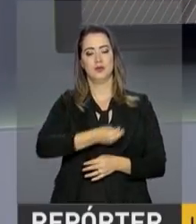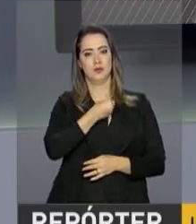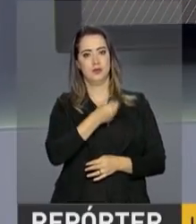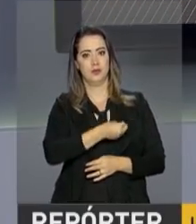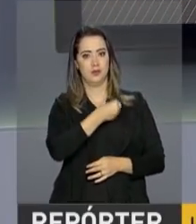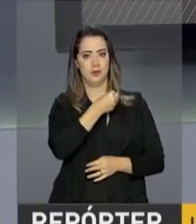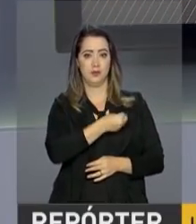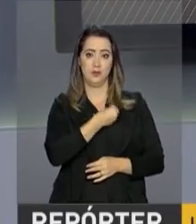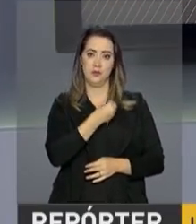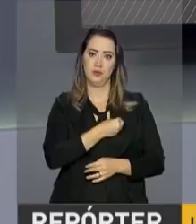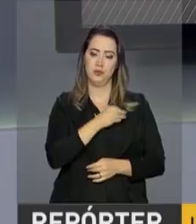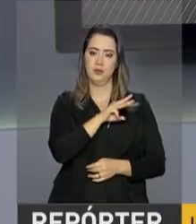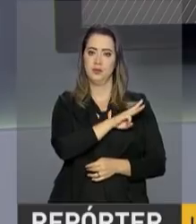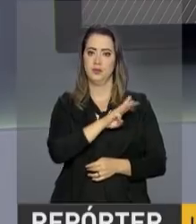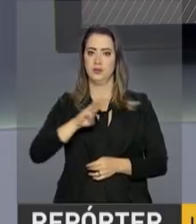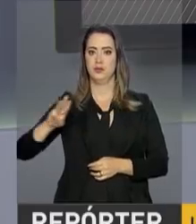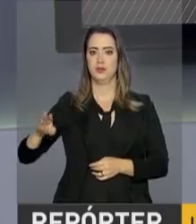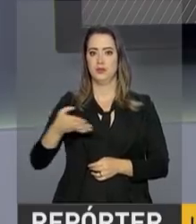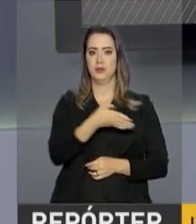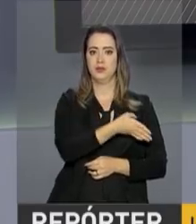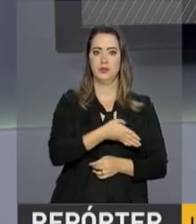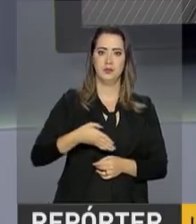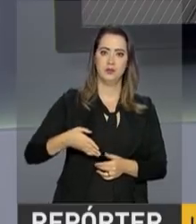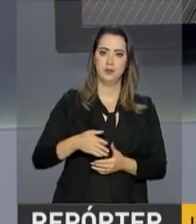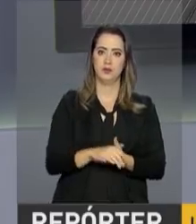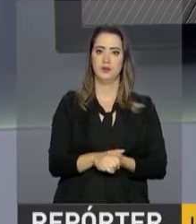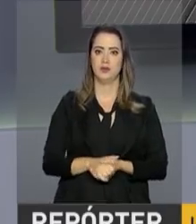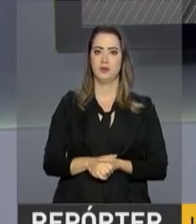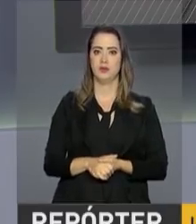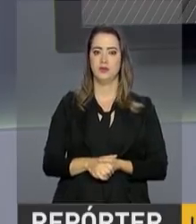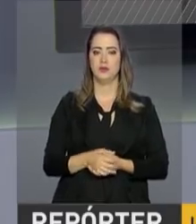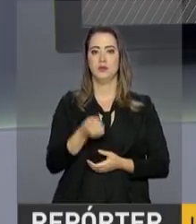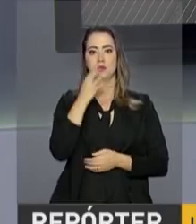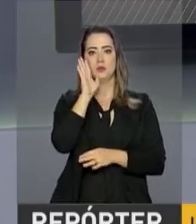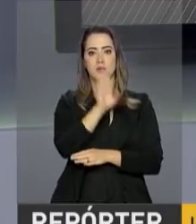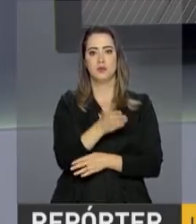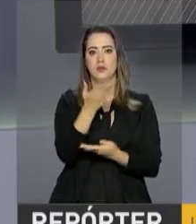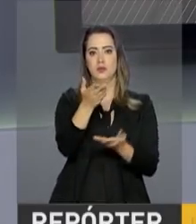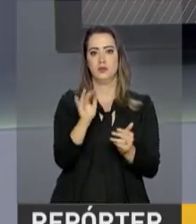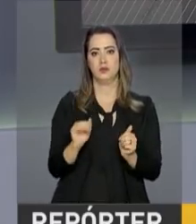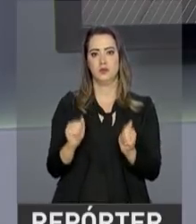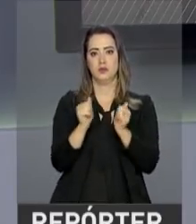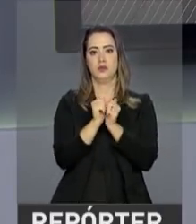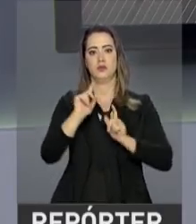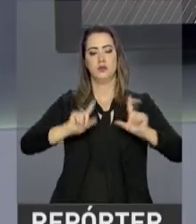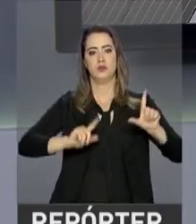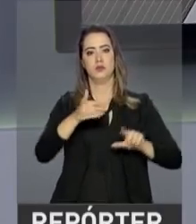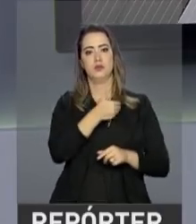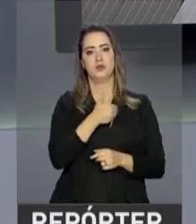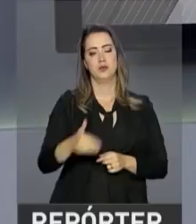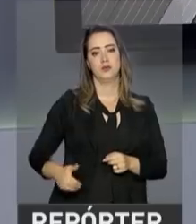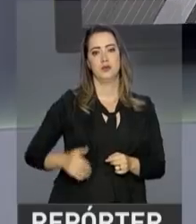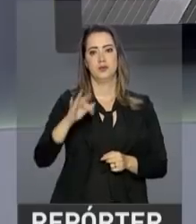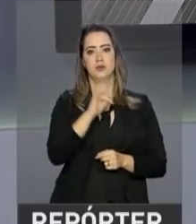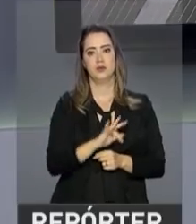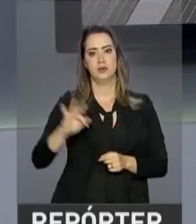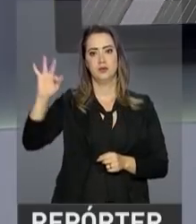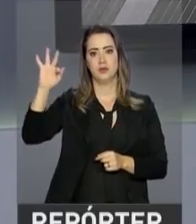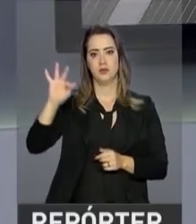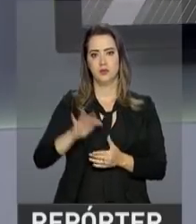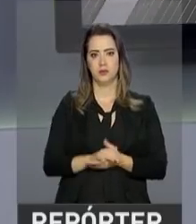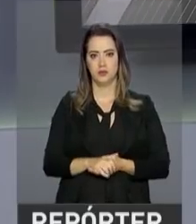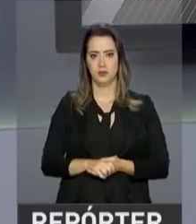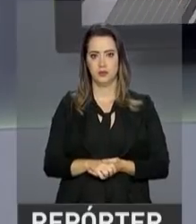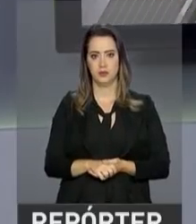toda a nossa programação ao vivo está na página da nbr na internet uma boa tarde pra você continue com a gente aqui nbr a tv